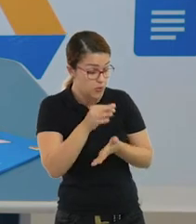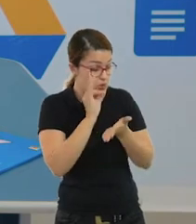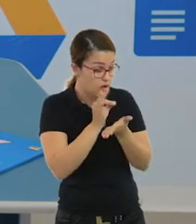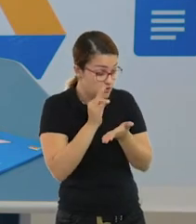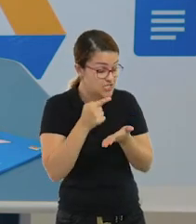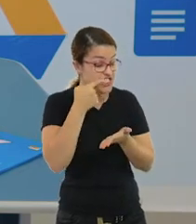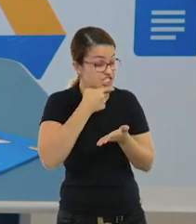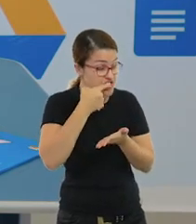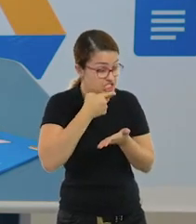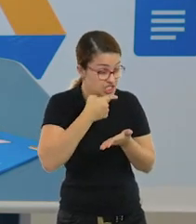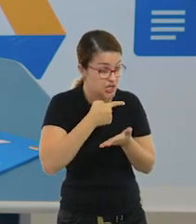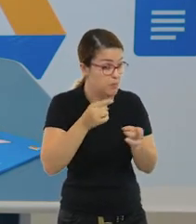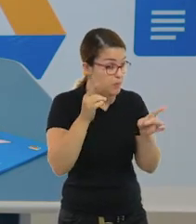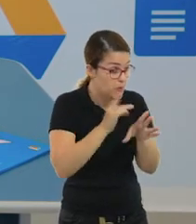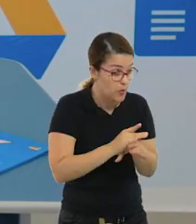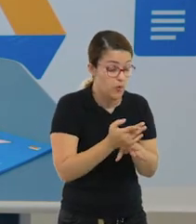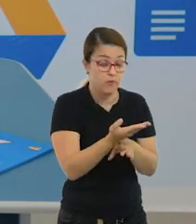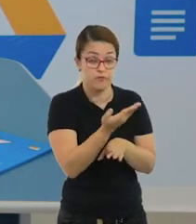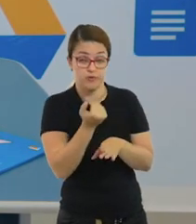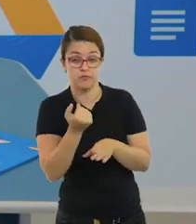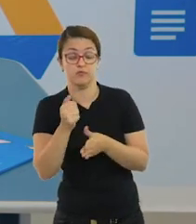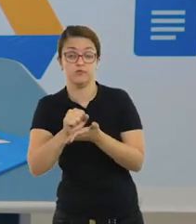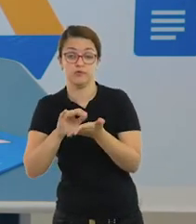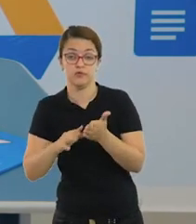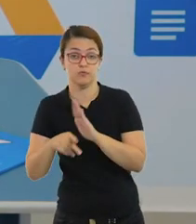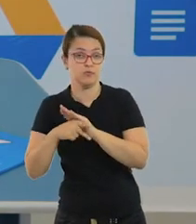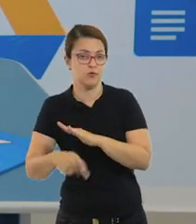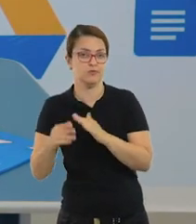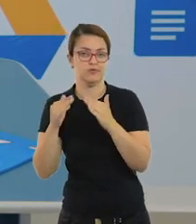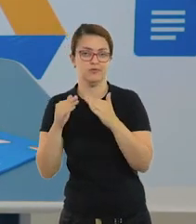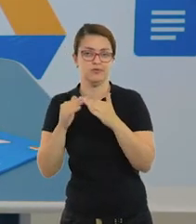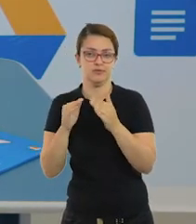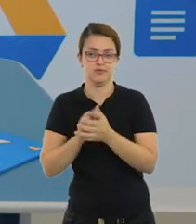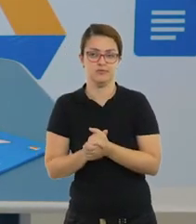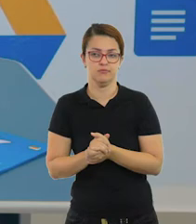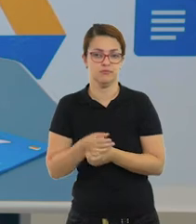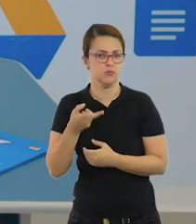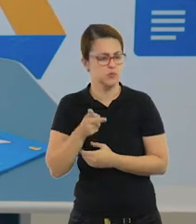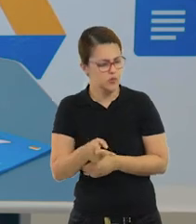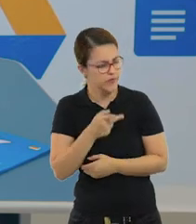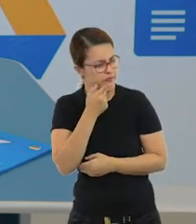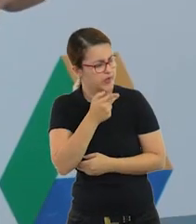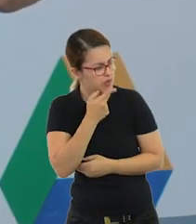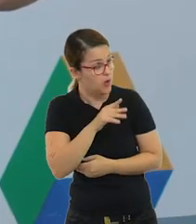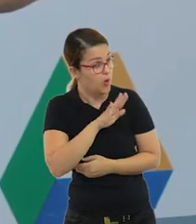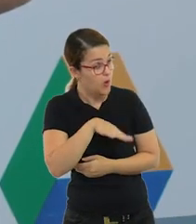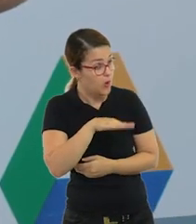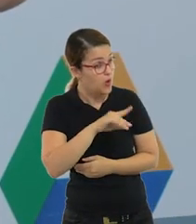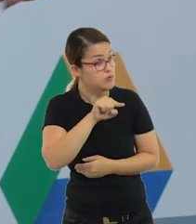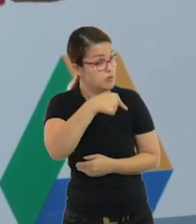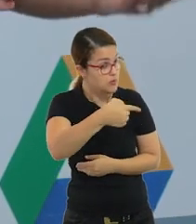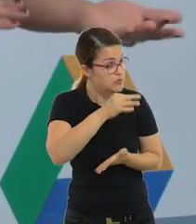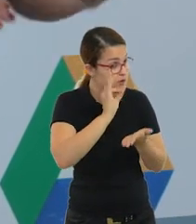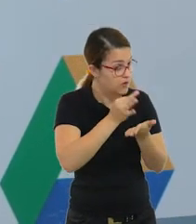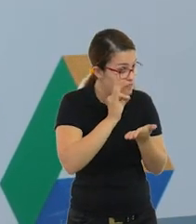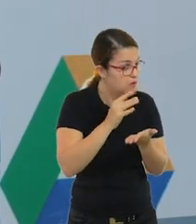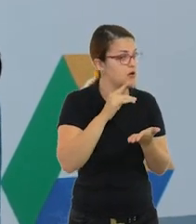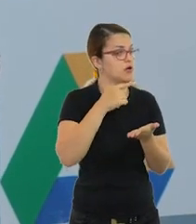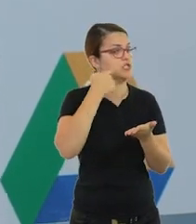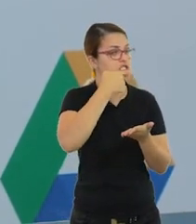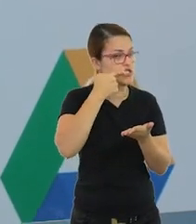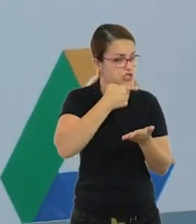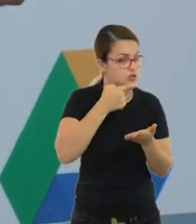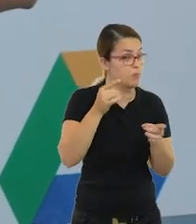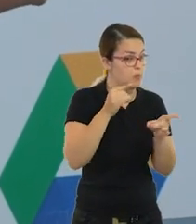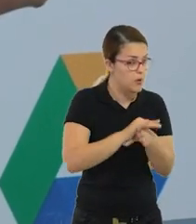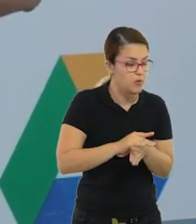você tomar café, escovar o dente, nós já vamos fazer a lição de casa. Quando ela estiver tomando café, você continua falando e fala, olha, depois do café nós vamos